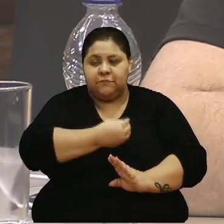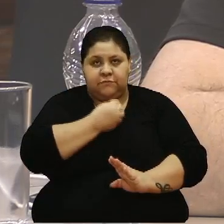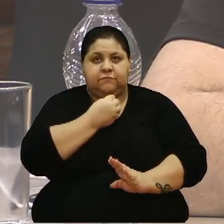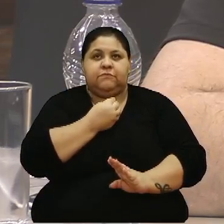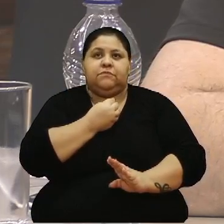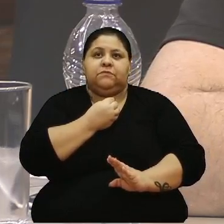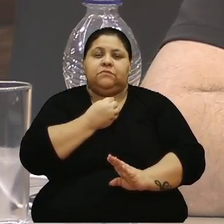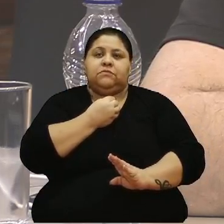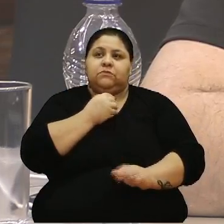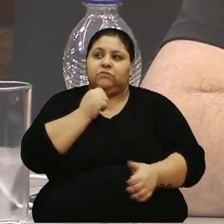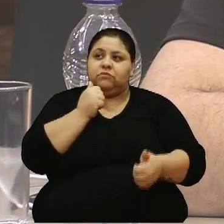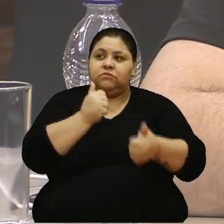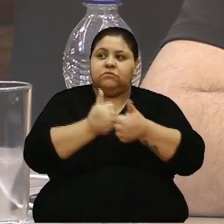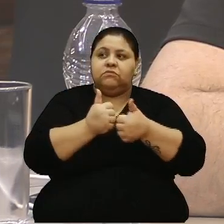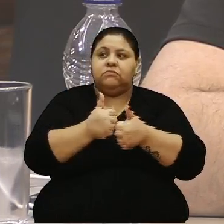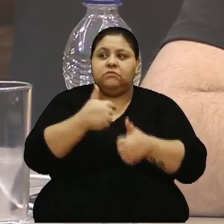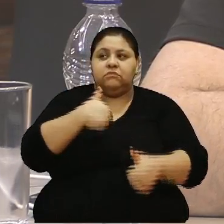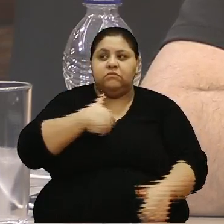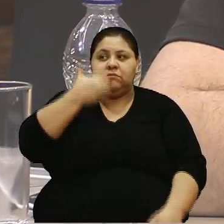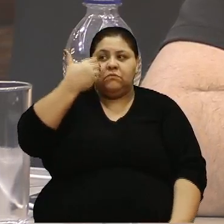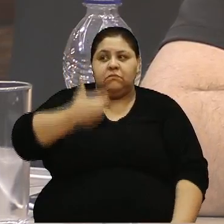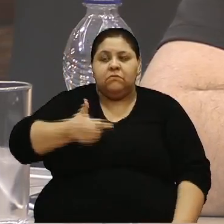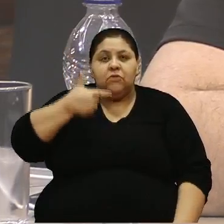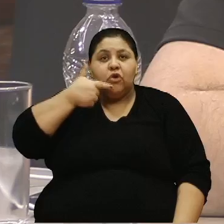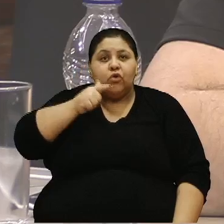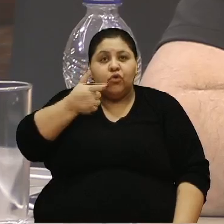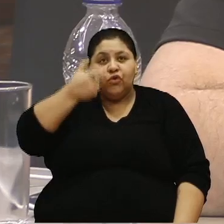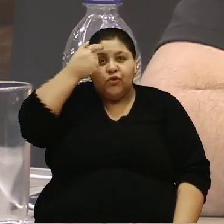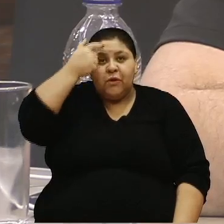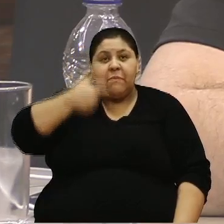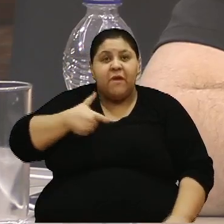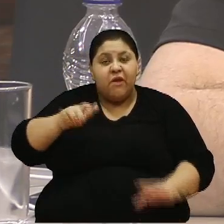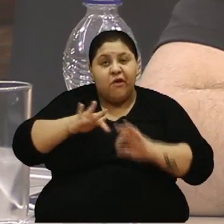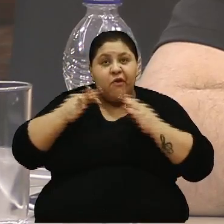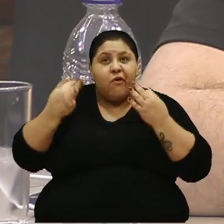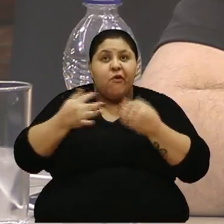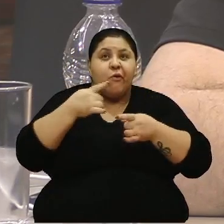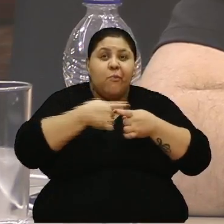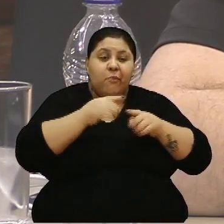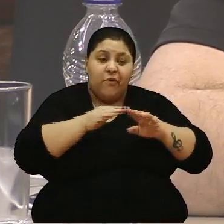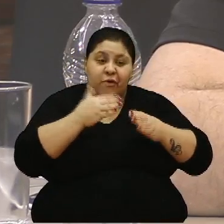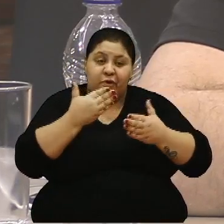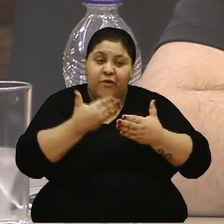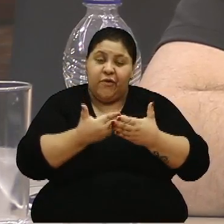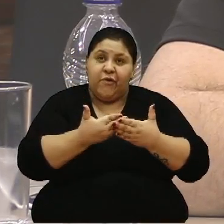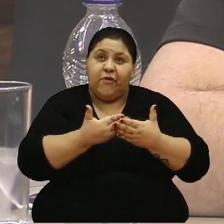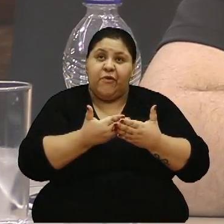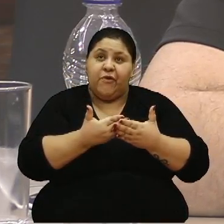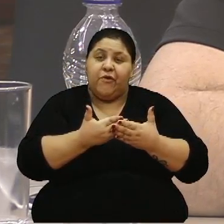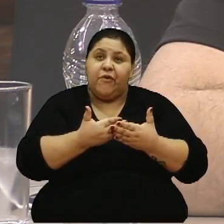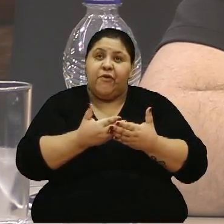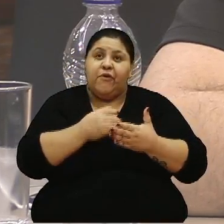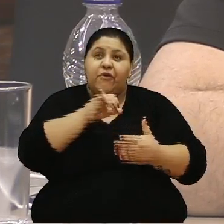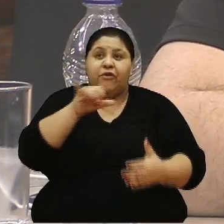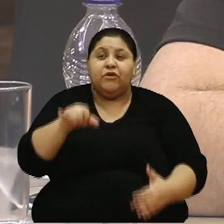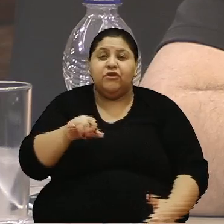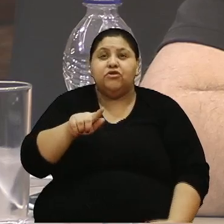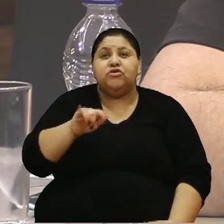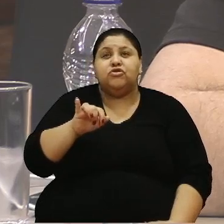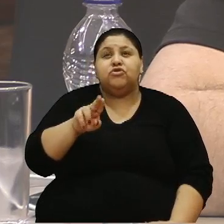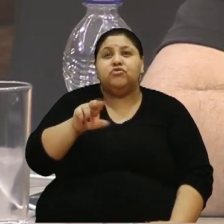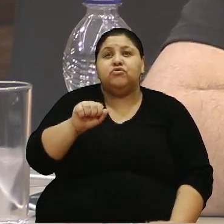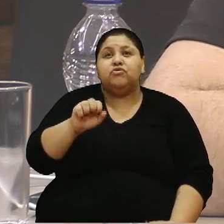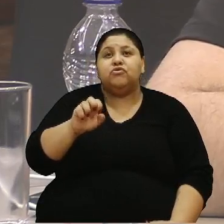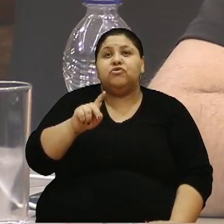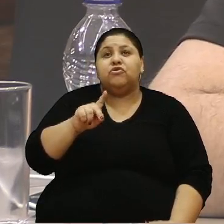que, através da minha pessoa, eu consegui conscientizar a minha família. Porque na escola onde eu estudei, na Escola Municipal Giuseppe Garibaldi, a gente